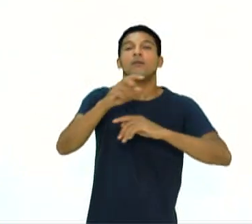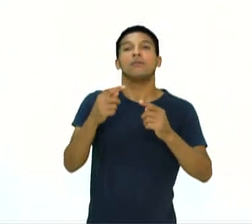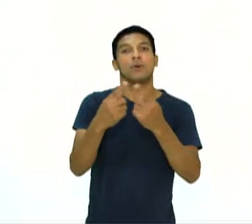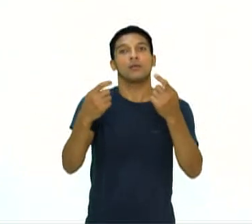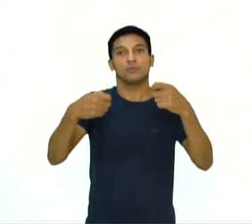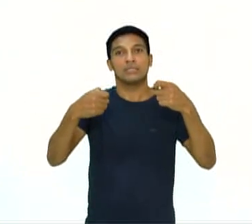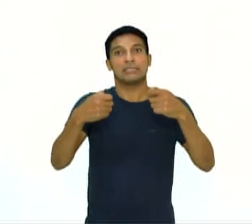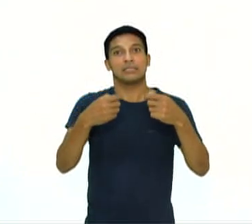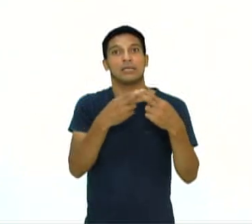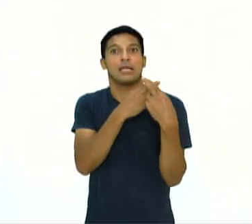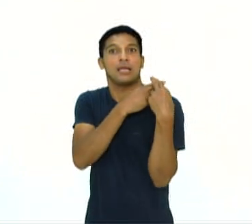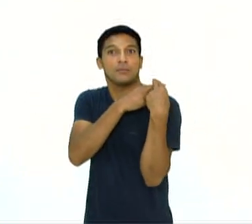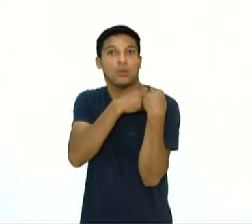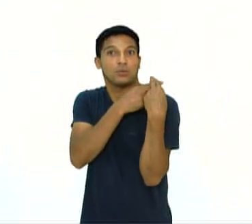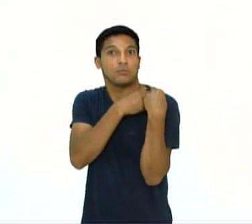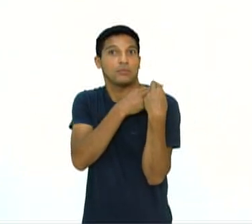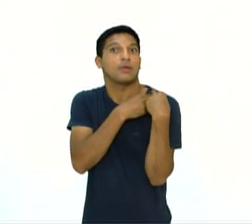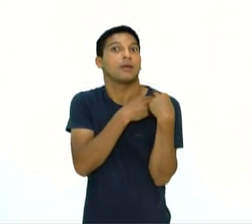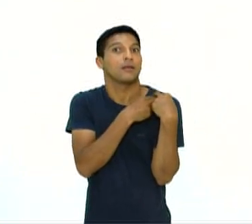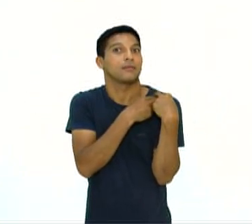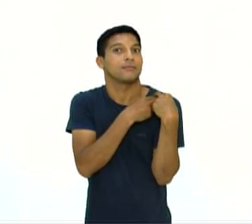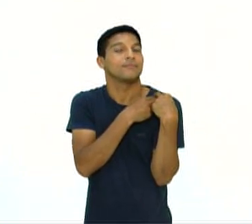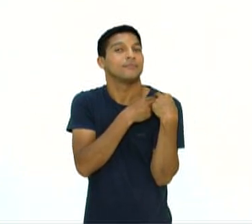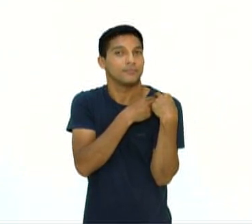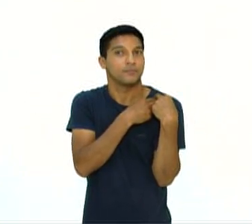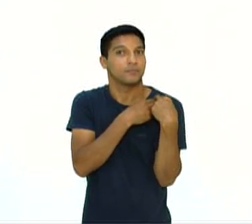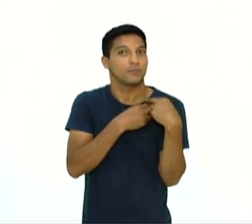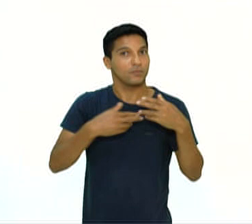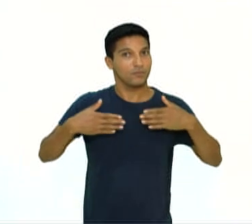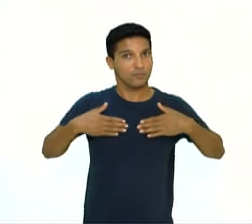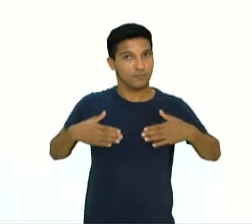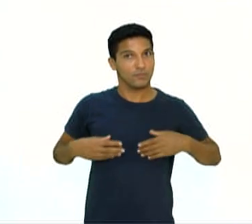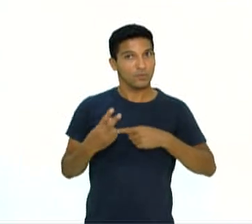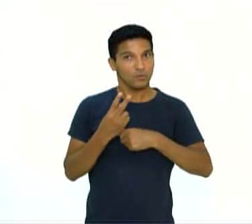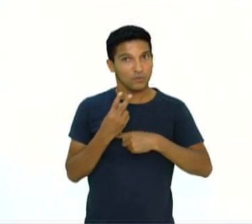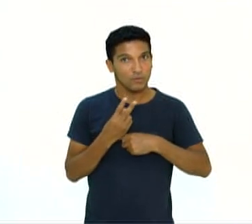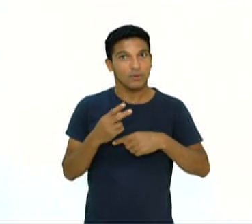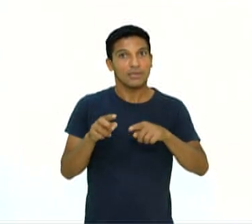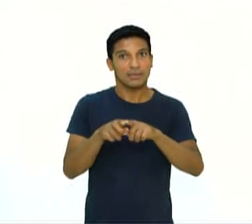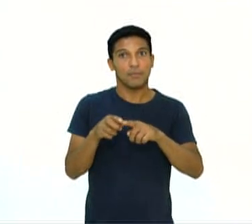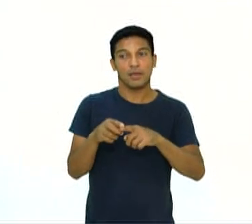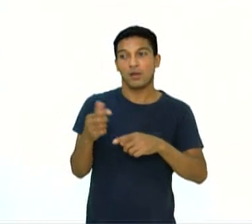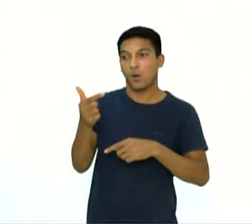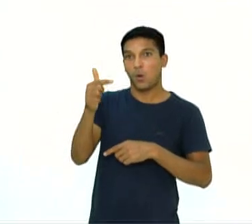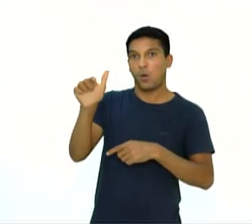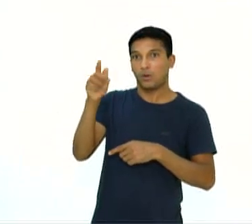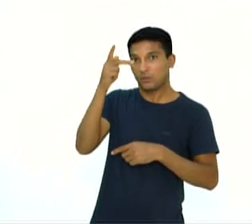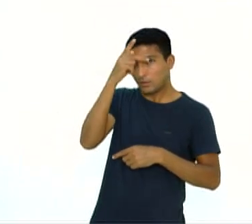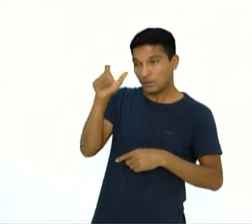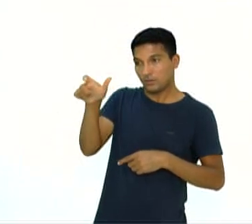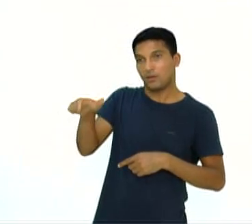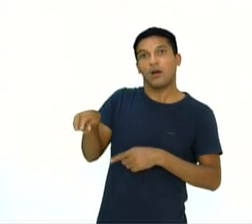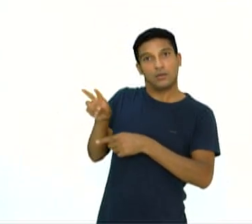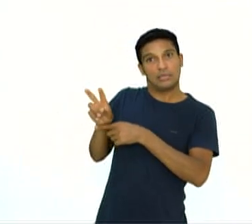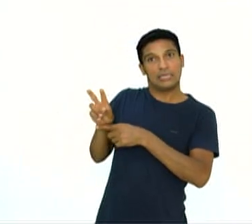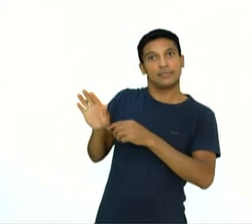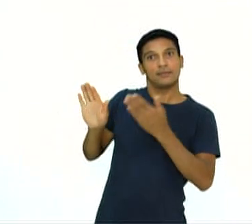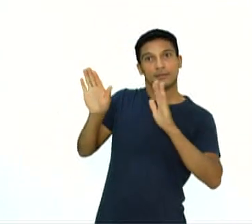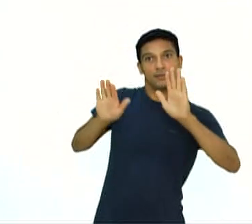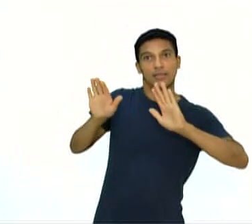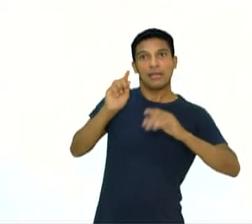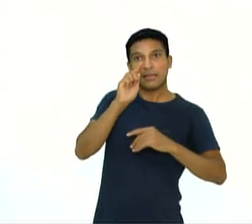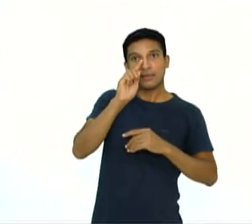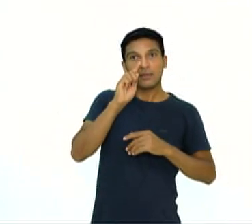responsável por você e pelos outros se for uma atividade em grupo. Estimulam o senso de equipe, um está